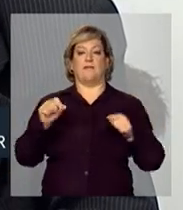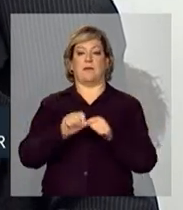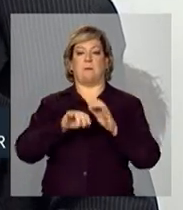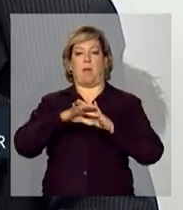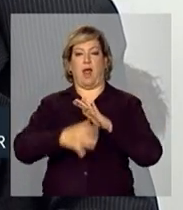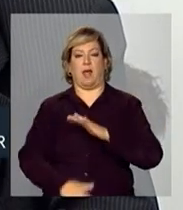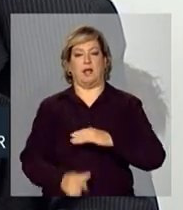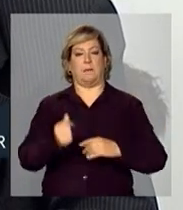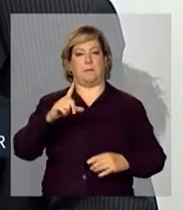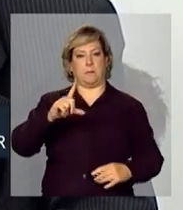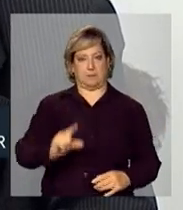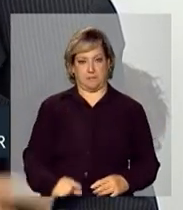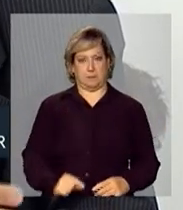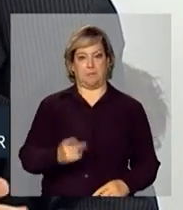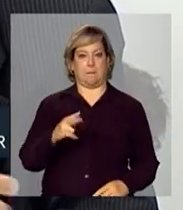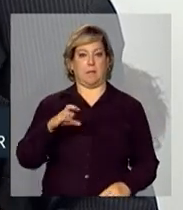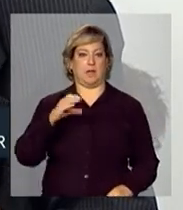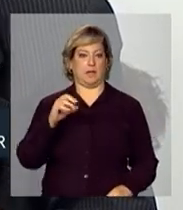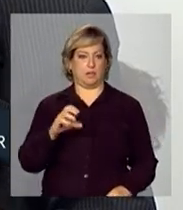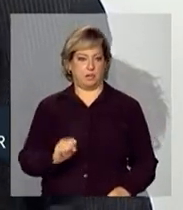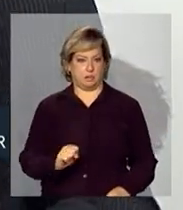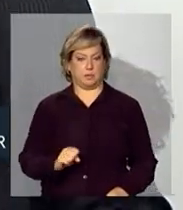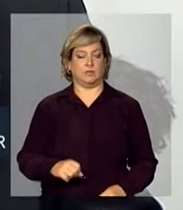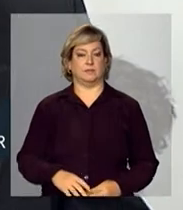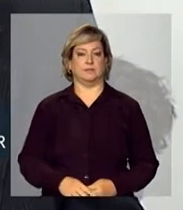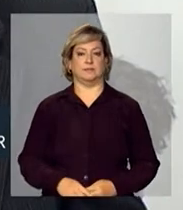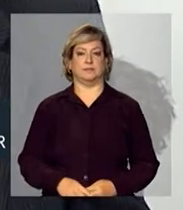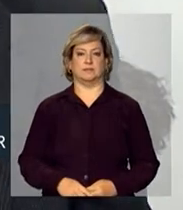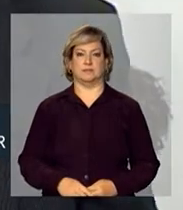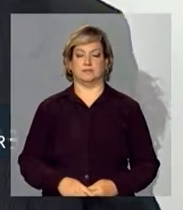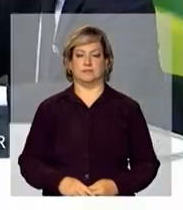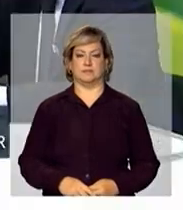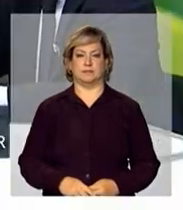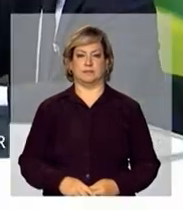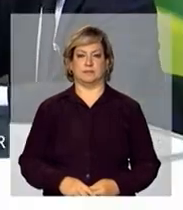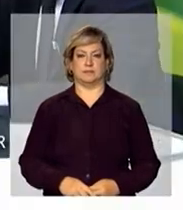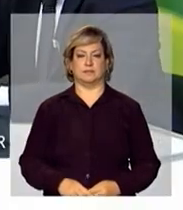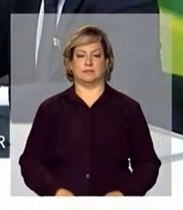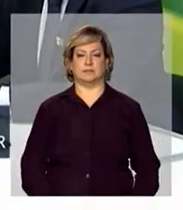levar uma diminuição dos preços praticados no mercado